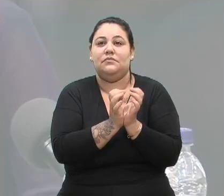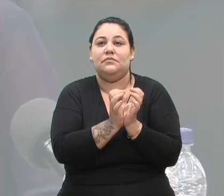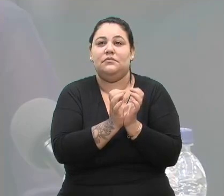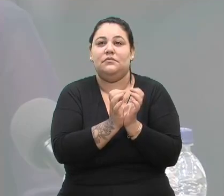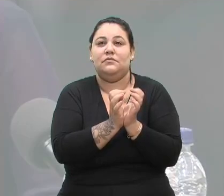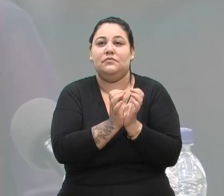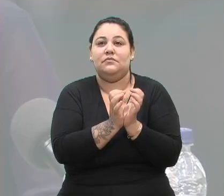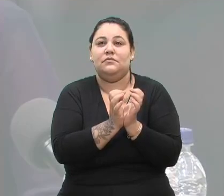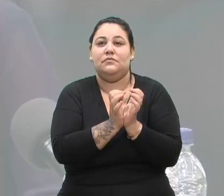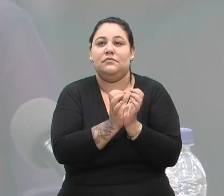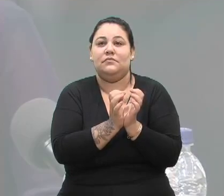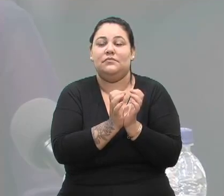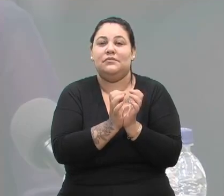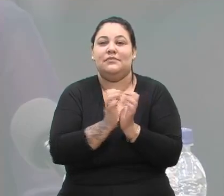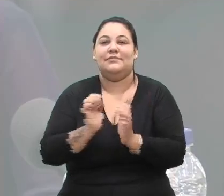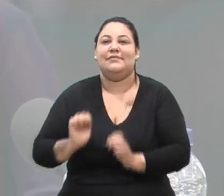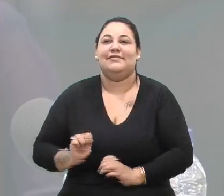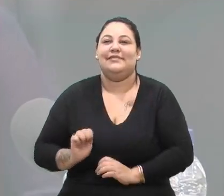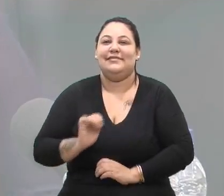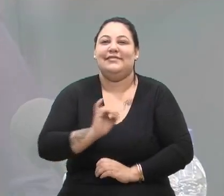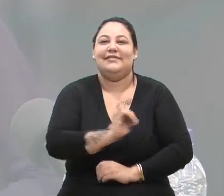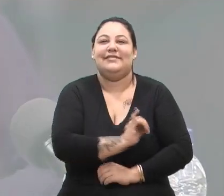Nenhum desses, oi de Carlos.